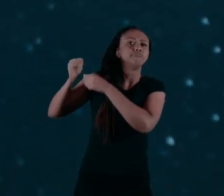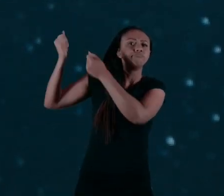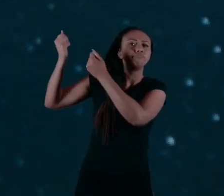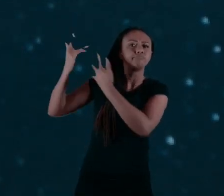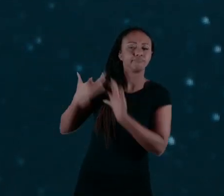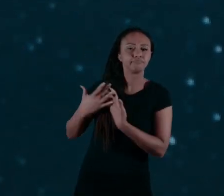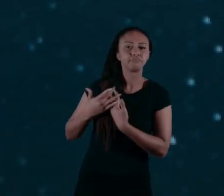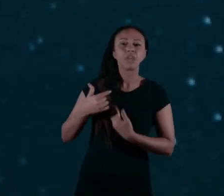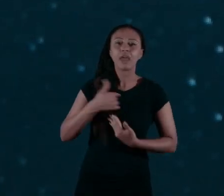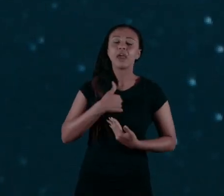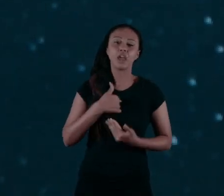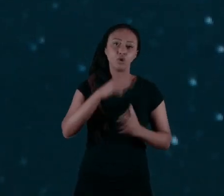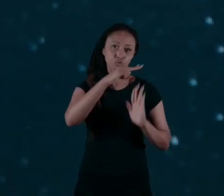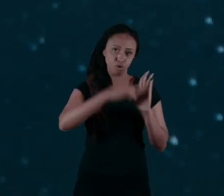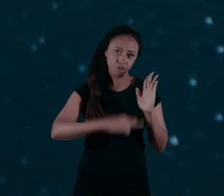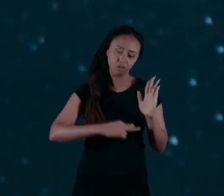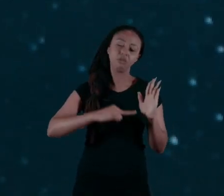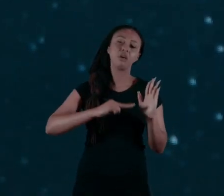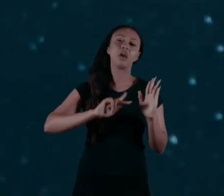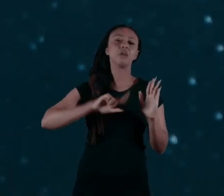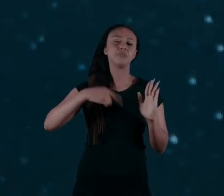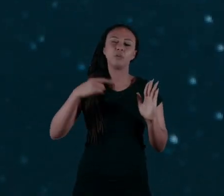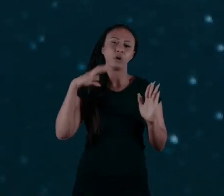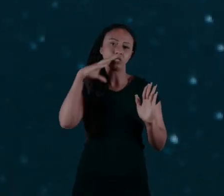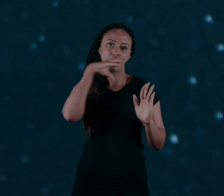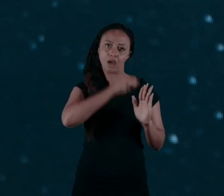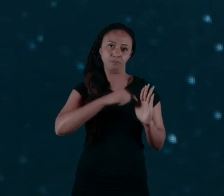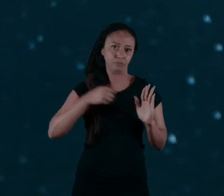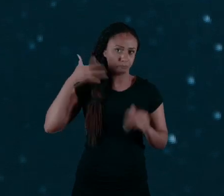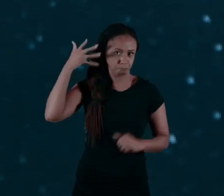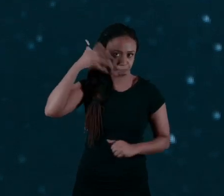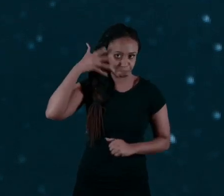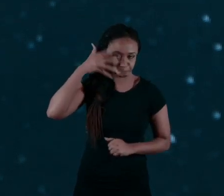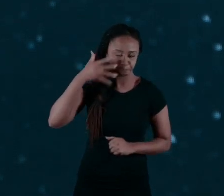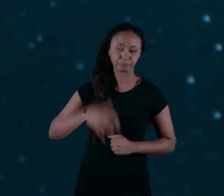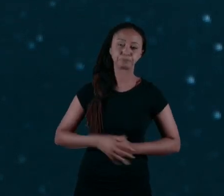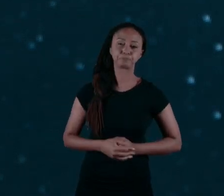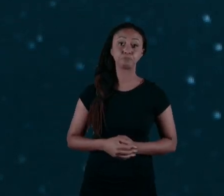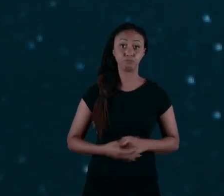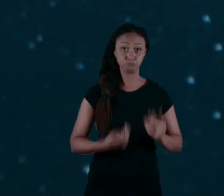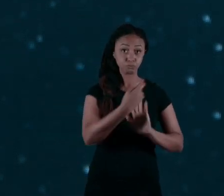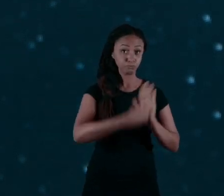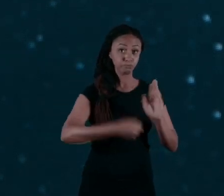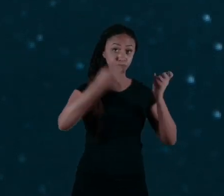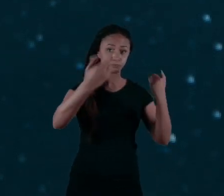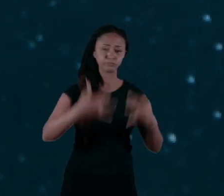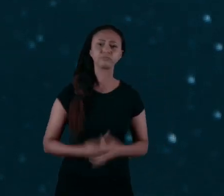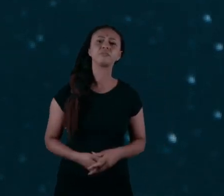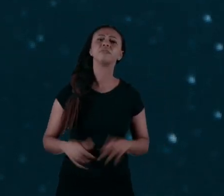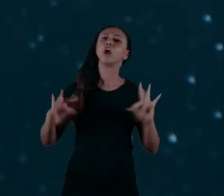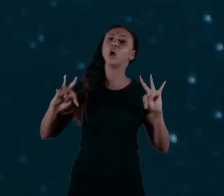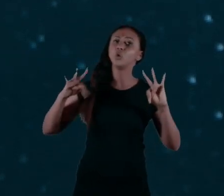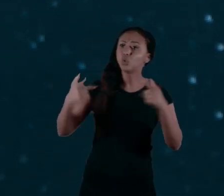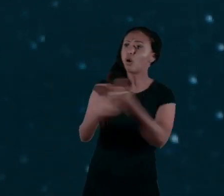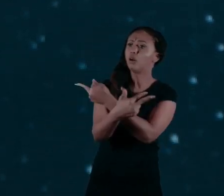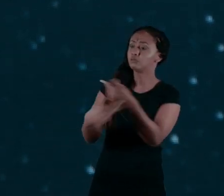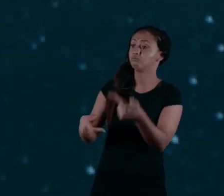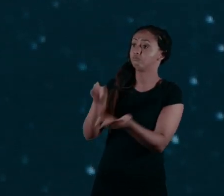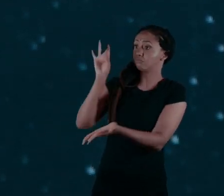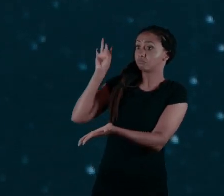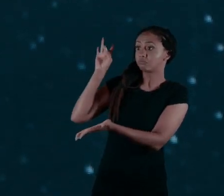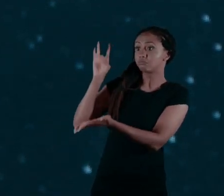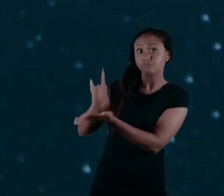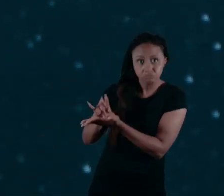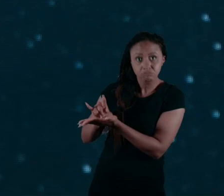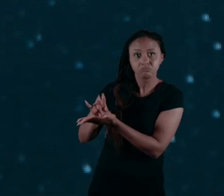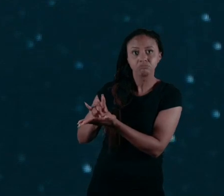sem demora vou entrar na pregação. Finalmente, irmãos, tudo que é verdadeiro,